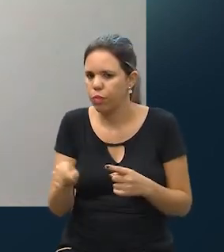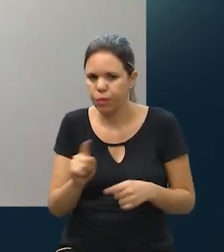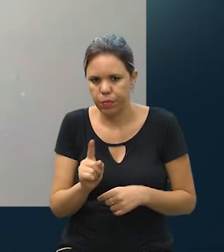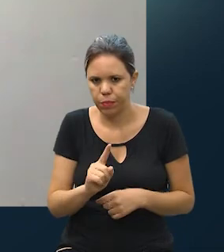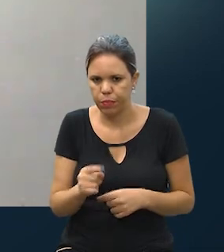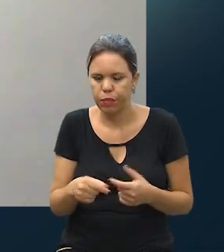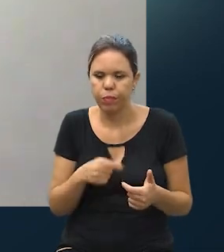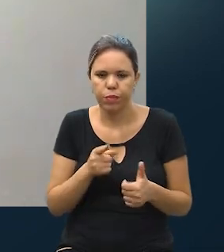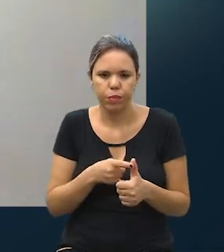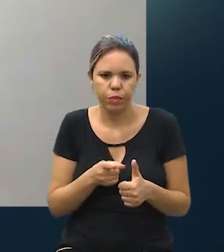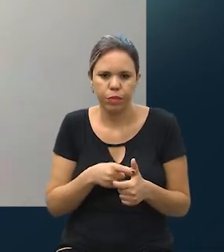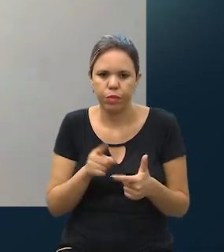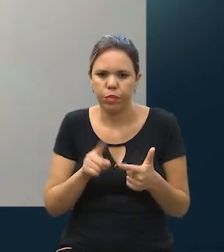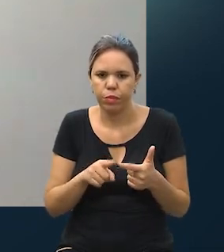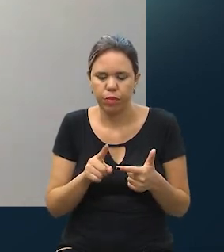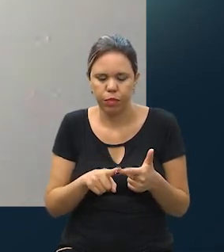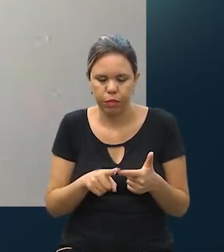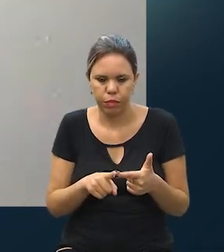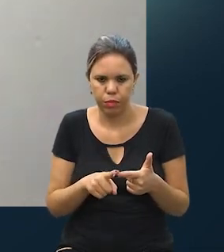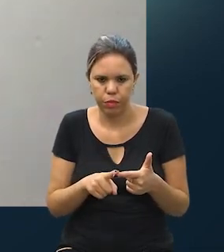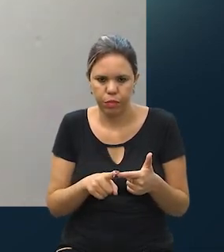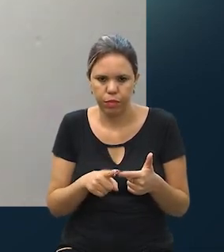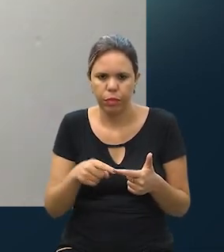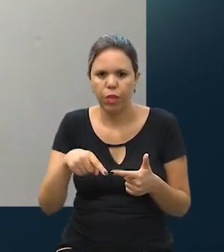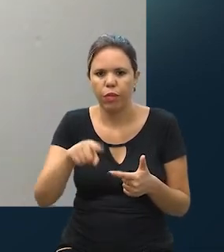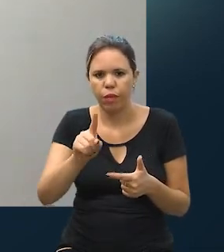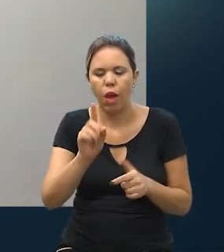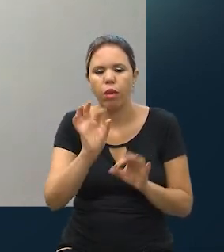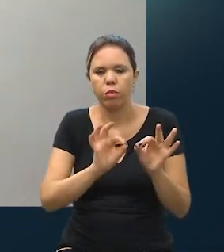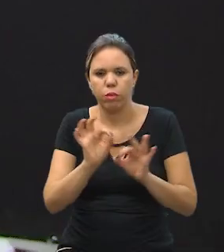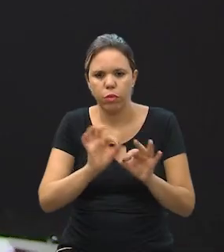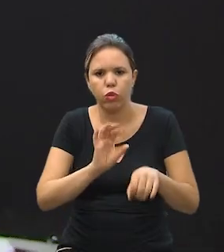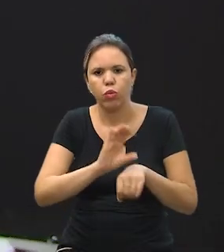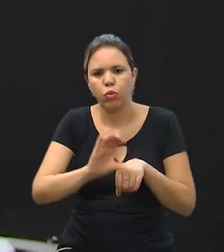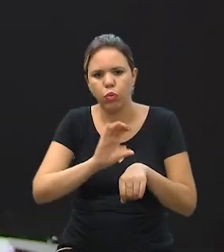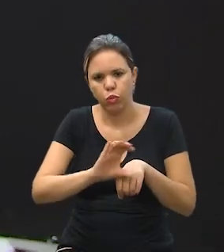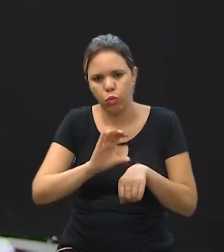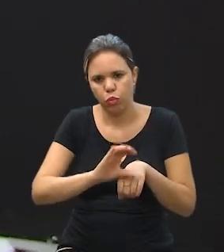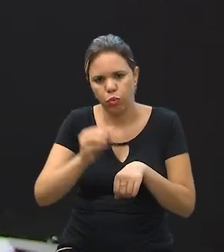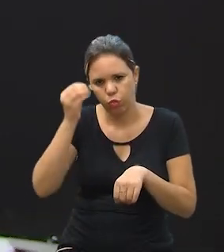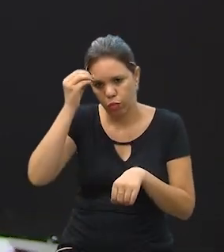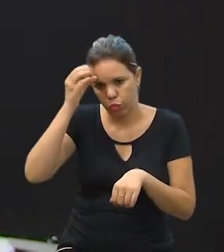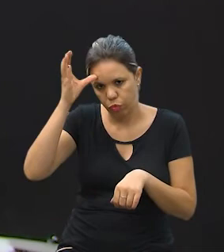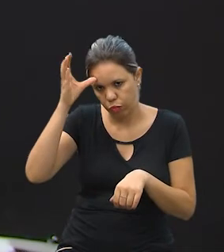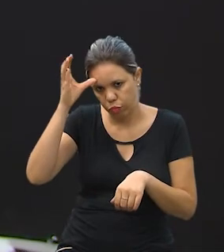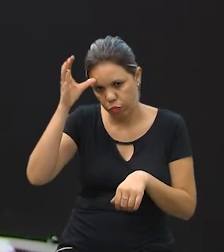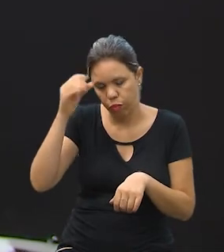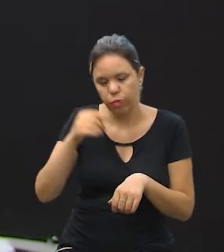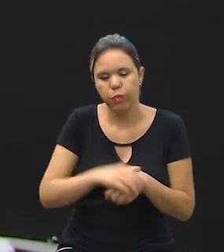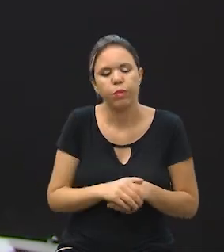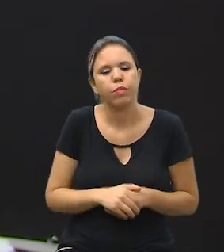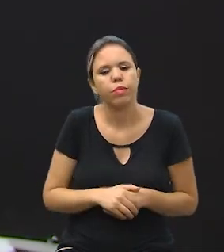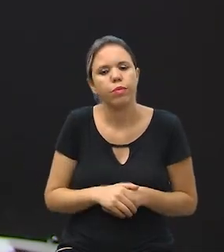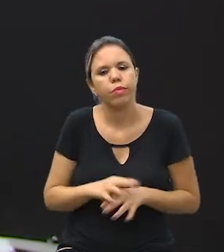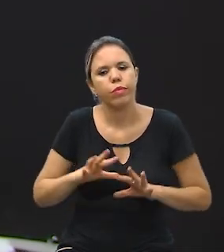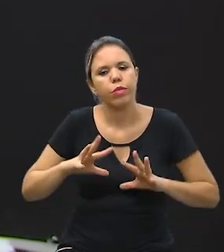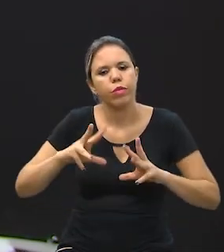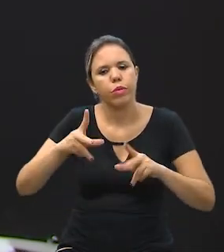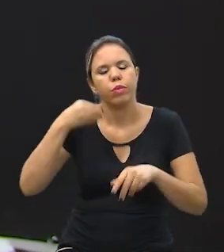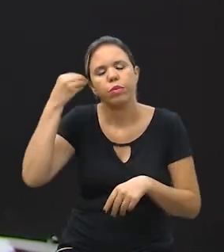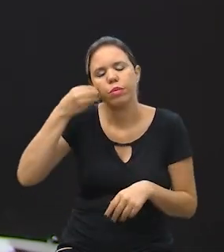desanimar, número 1. Número 2, vá aprimorar o seu conhecimento. Pegue toda a